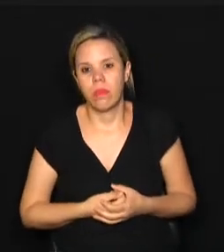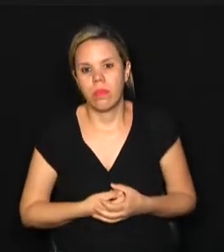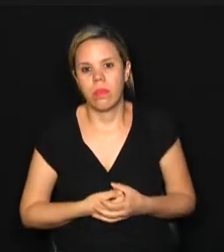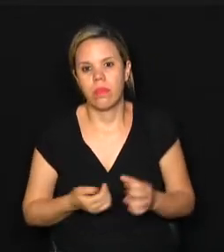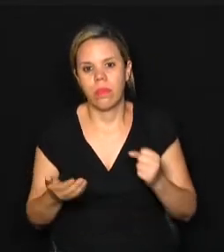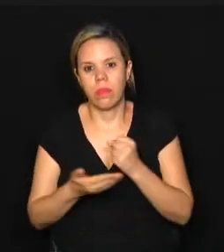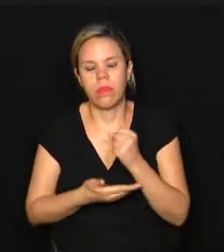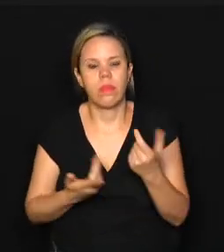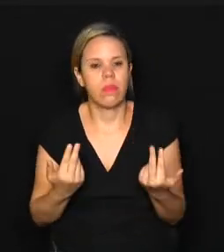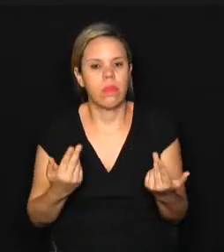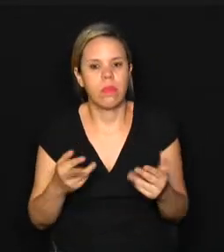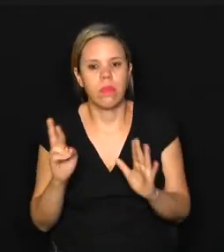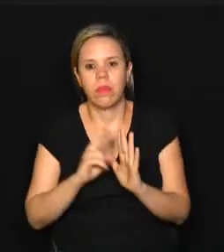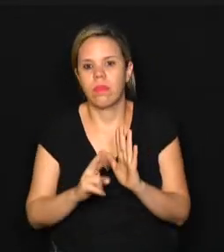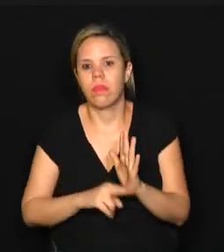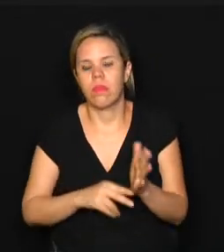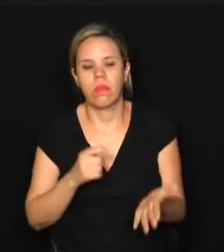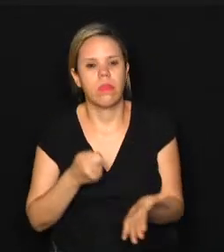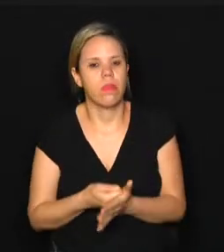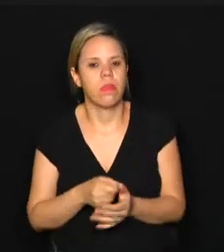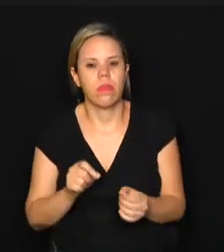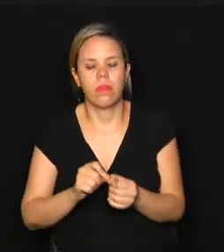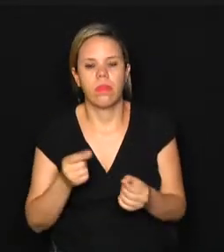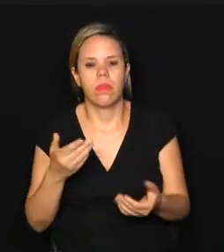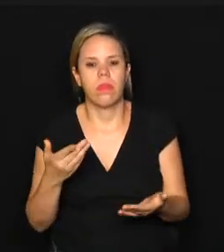como se fosse a regra fazer do jeito errado.